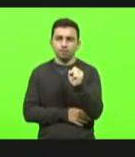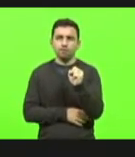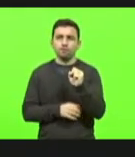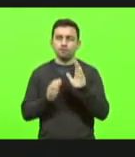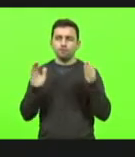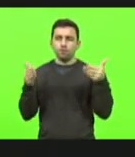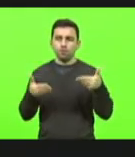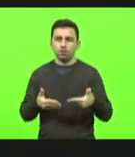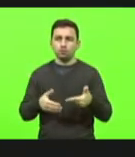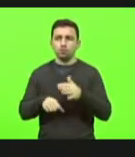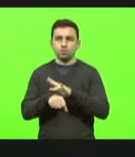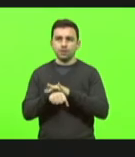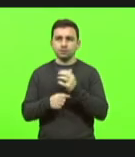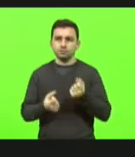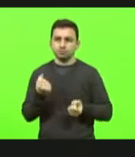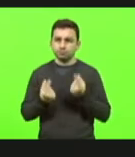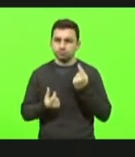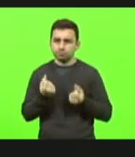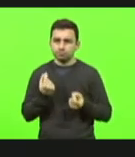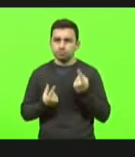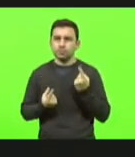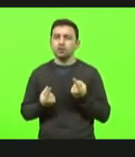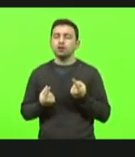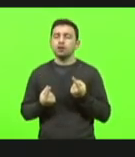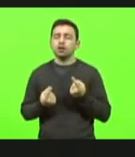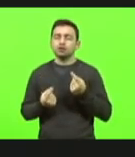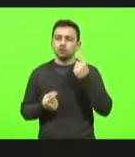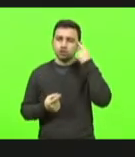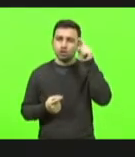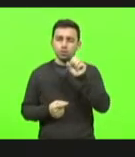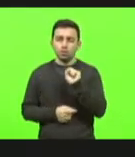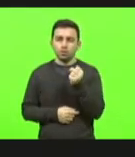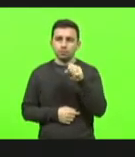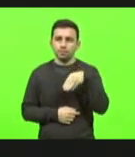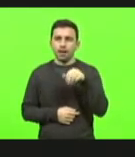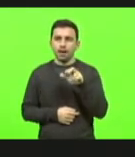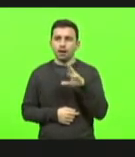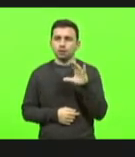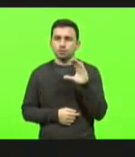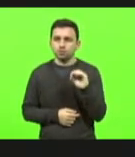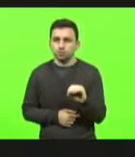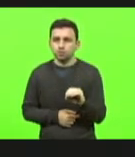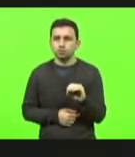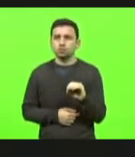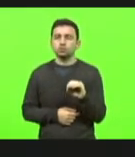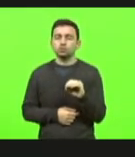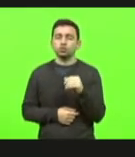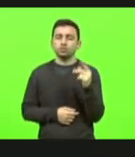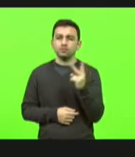Doenças Raras, com data definida para o dia 8 de março de 2022.